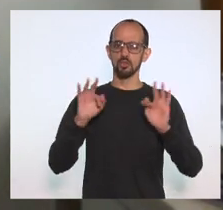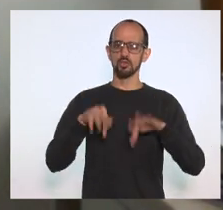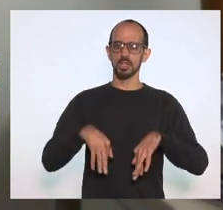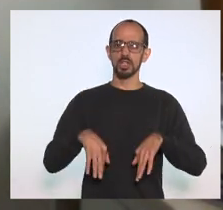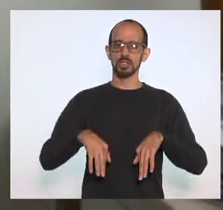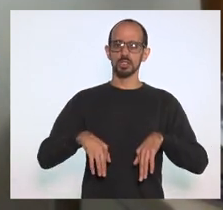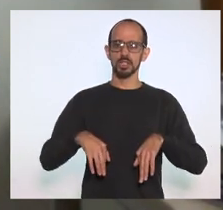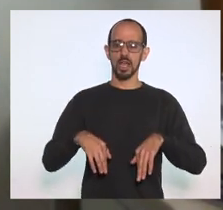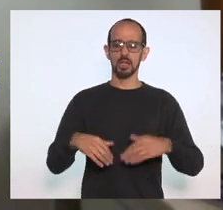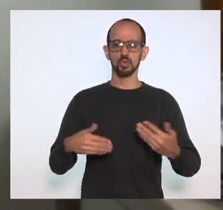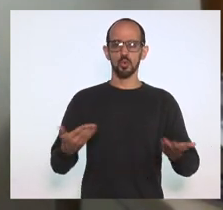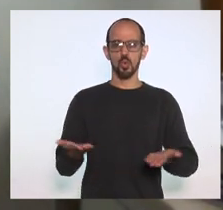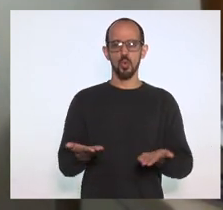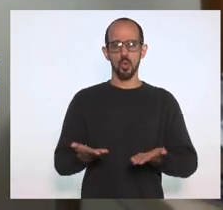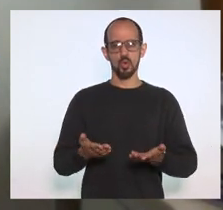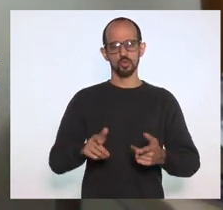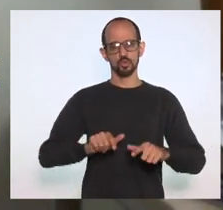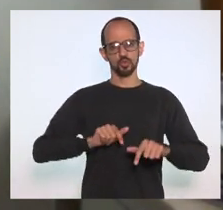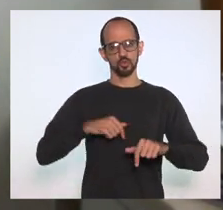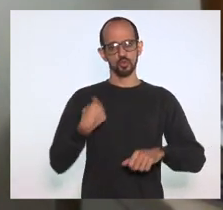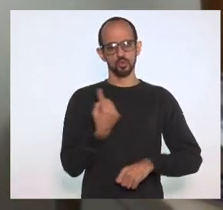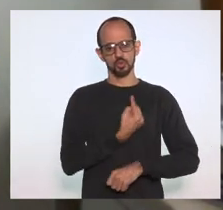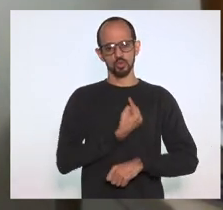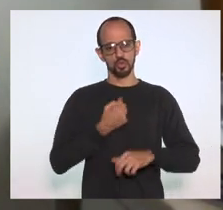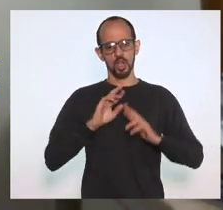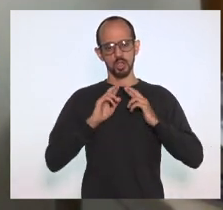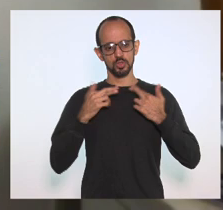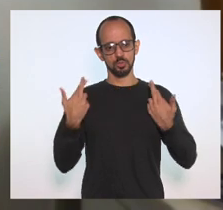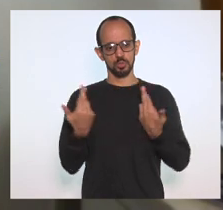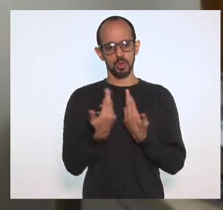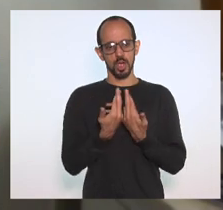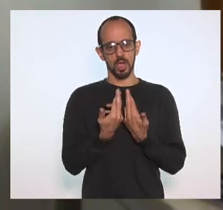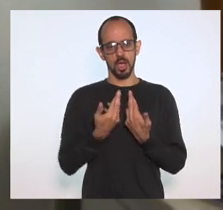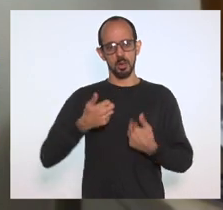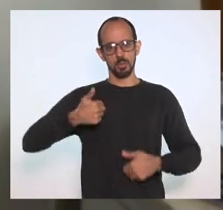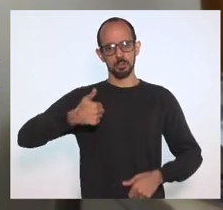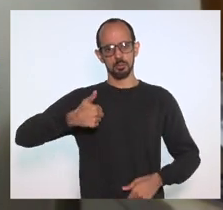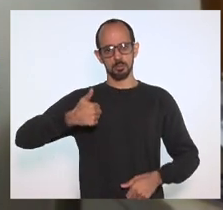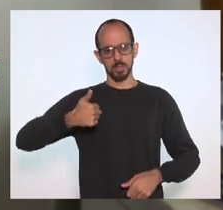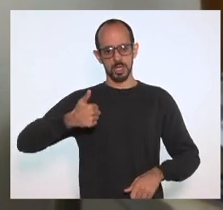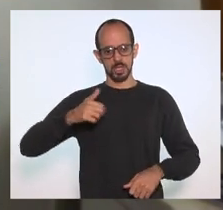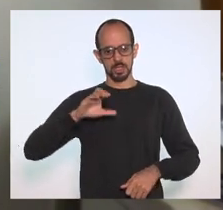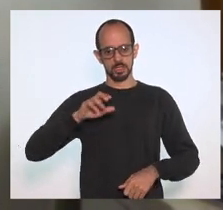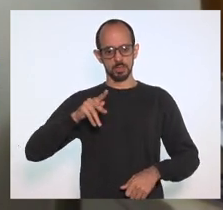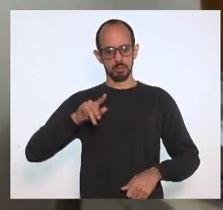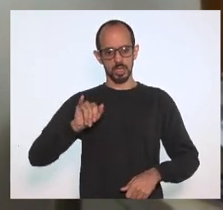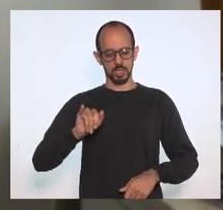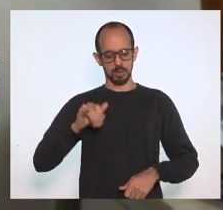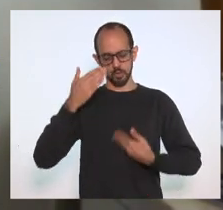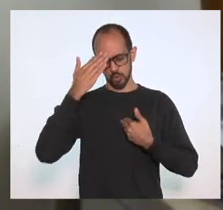encerrada a nossa primeira reunião deliberativa da CPI. Muito